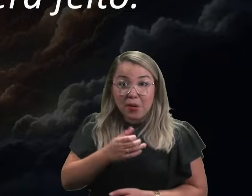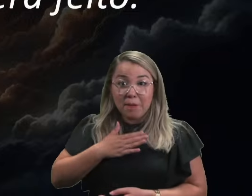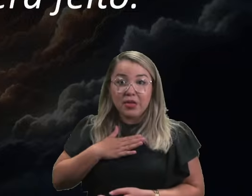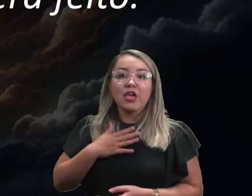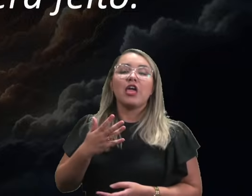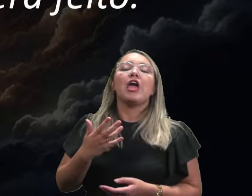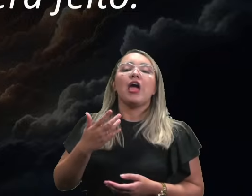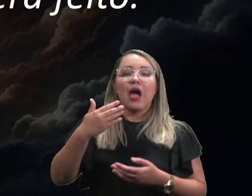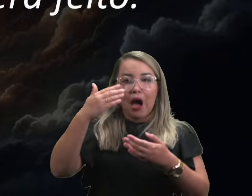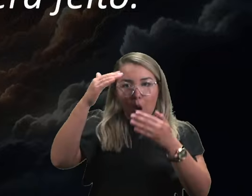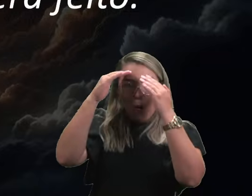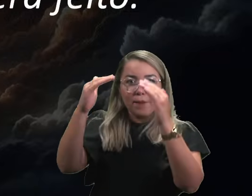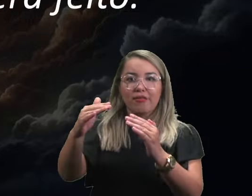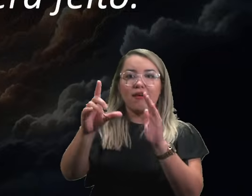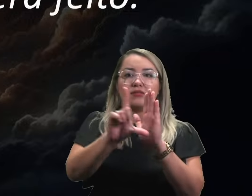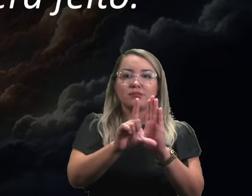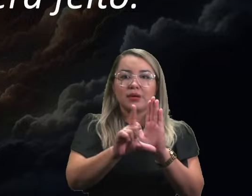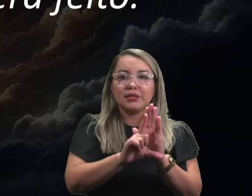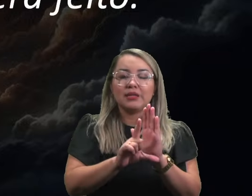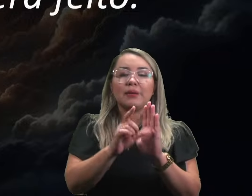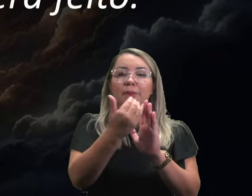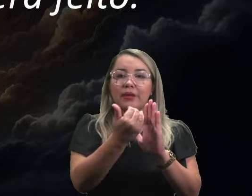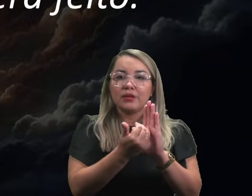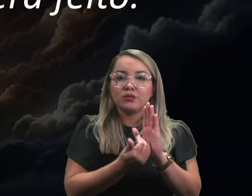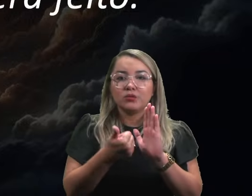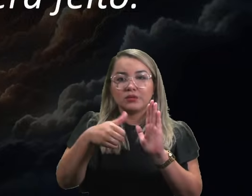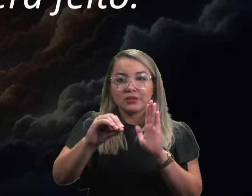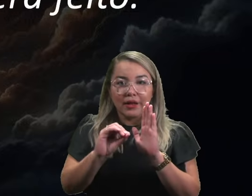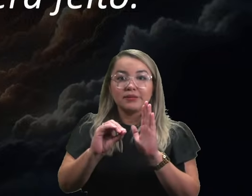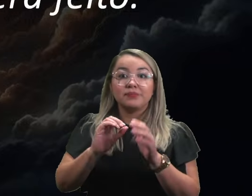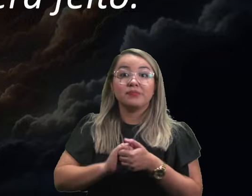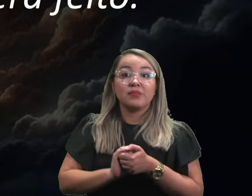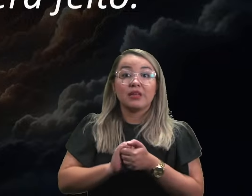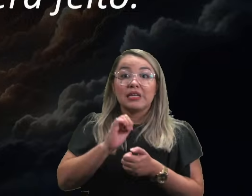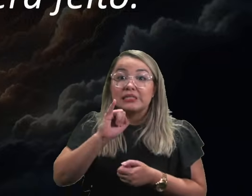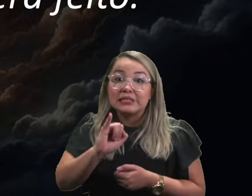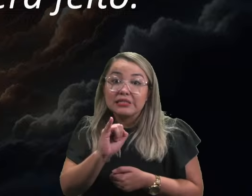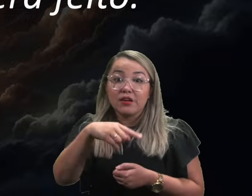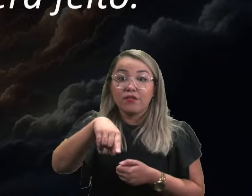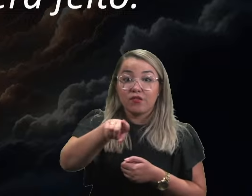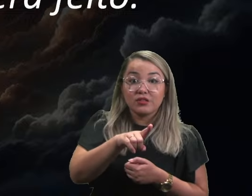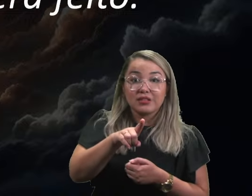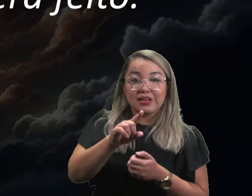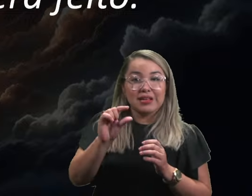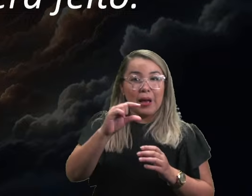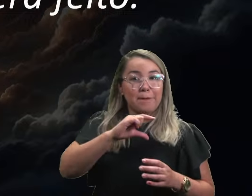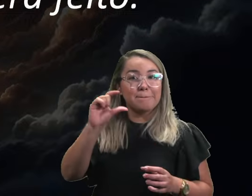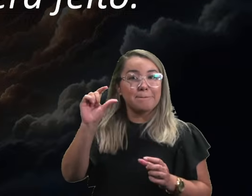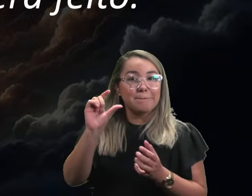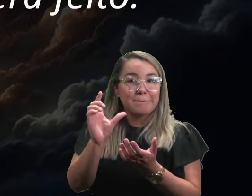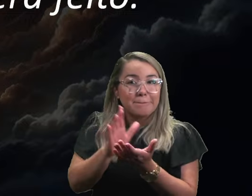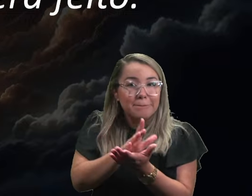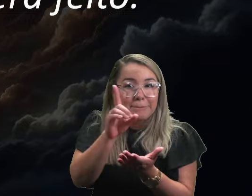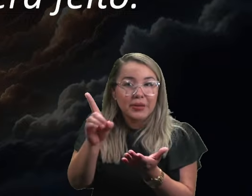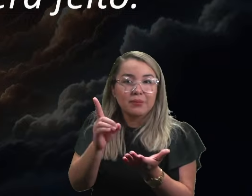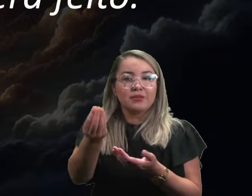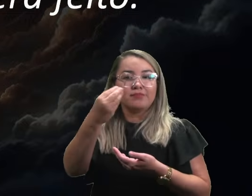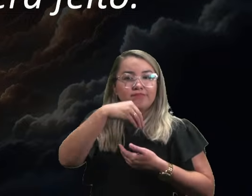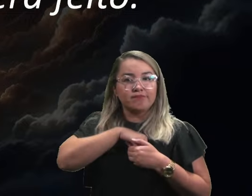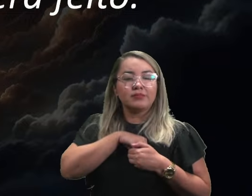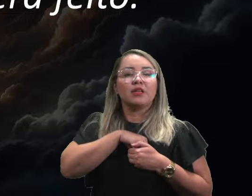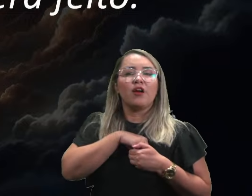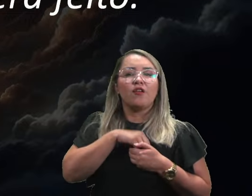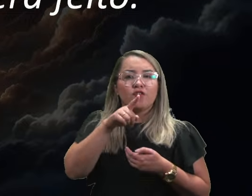15, versículo 7. Se permanecerdes em mim, as minhas palavras permanecerem em vós, pedireis o quê? Que